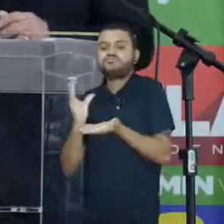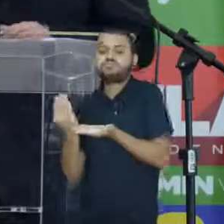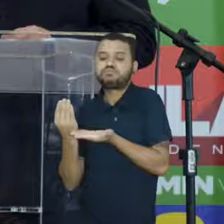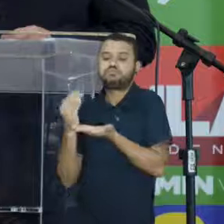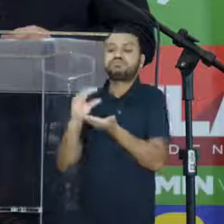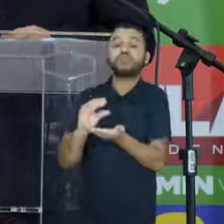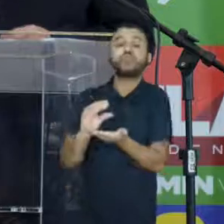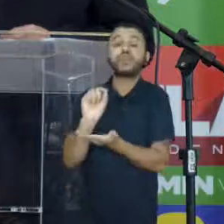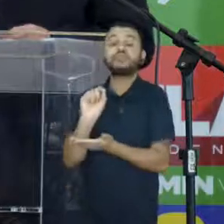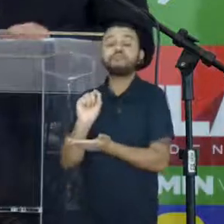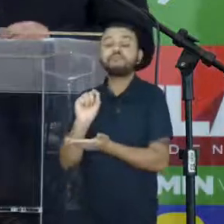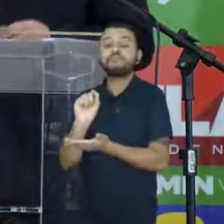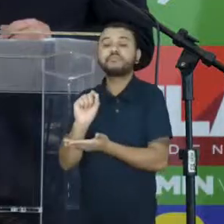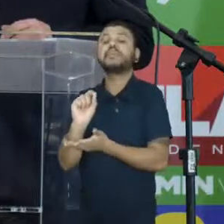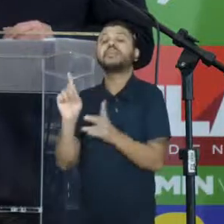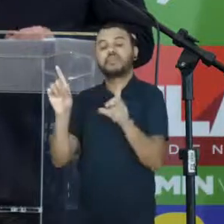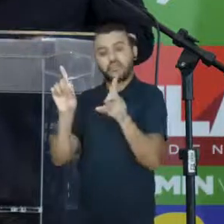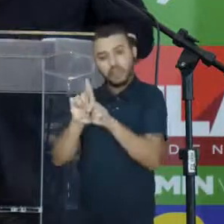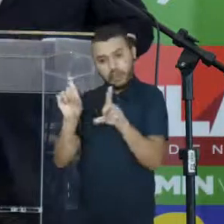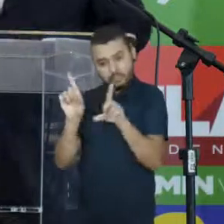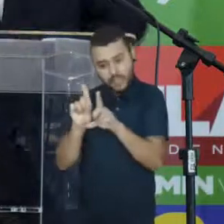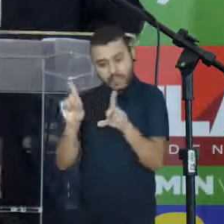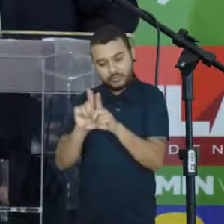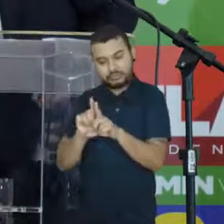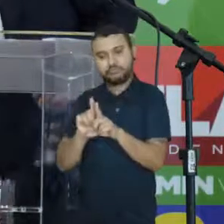fazer uma pequena